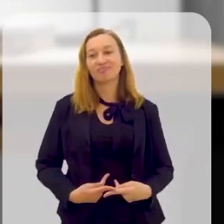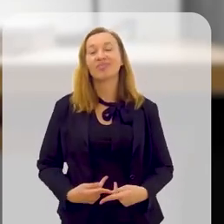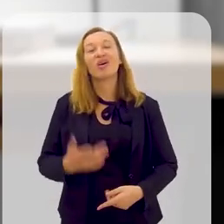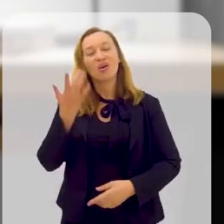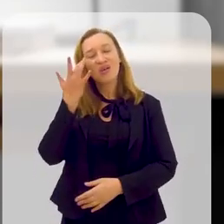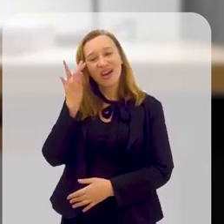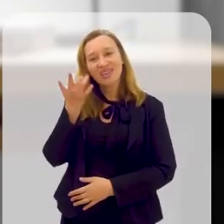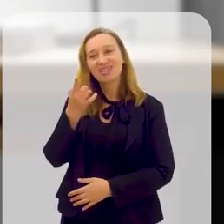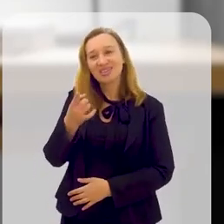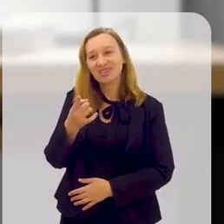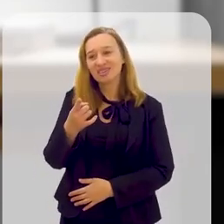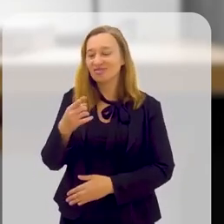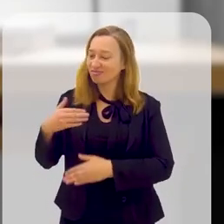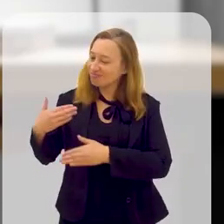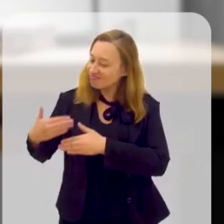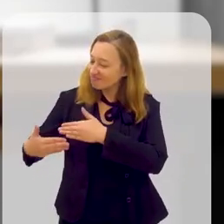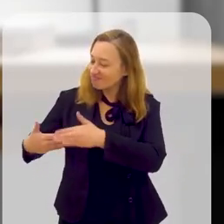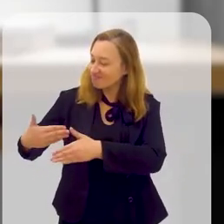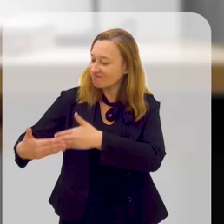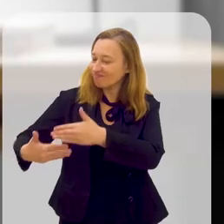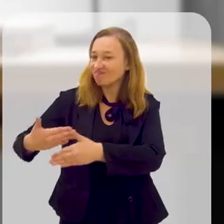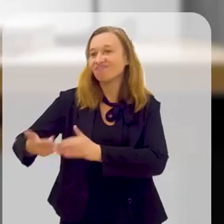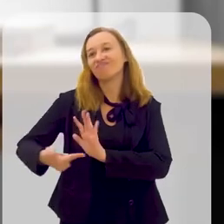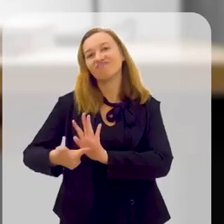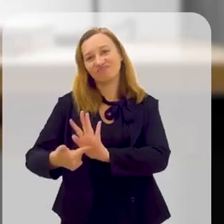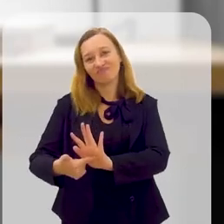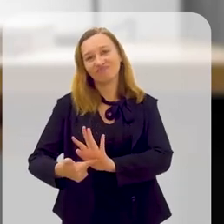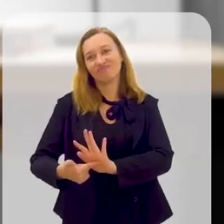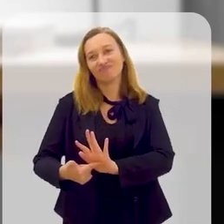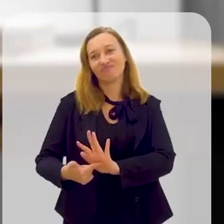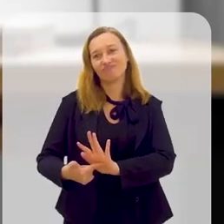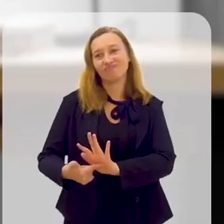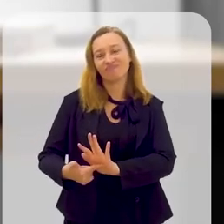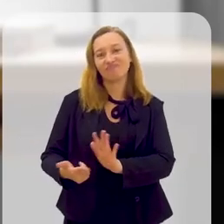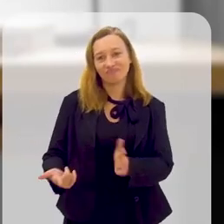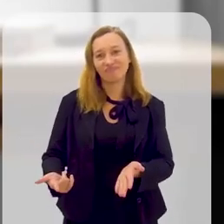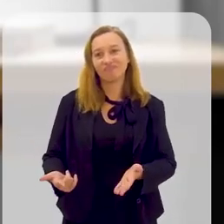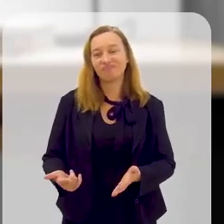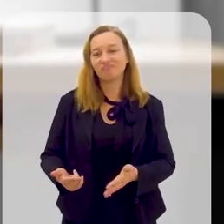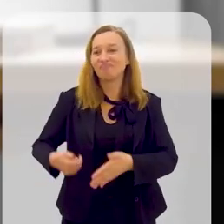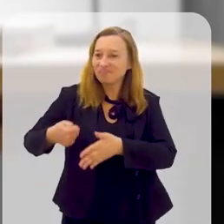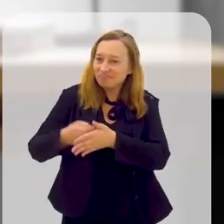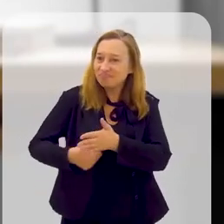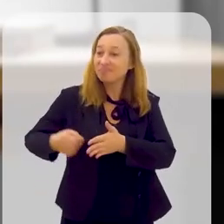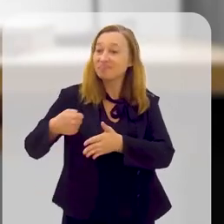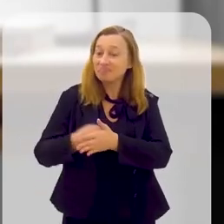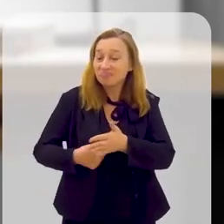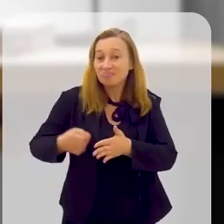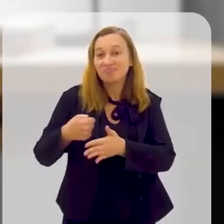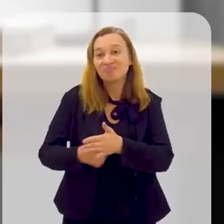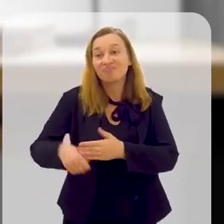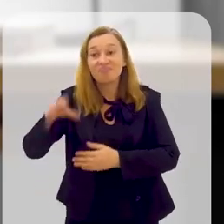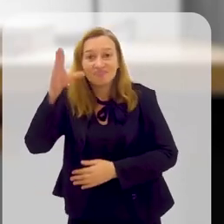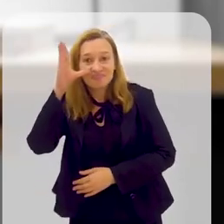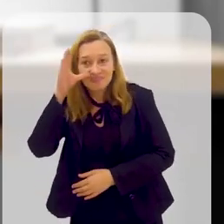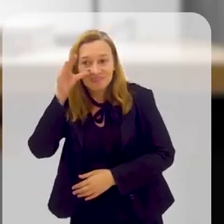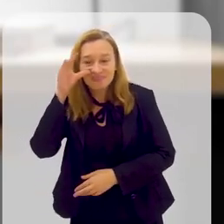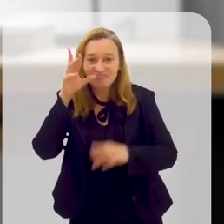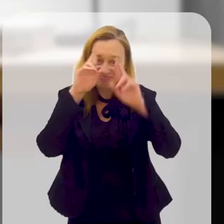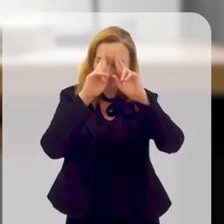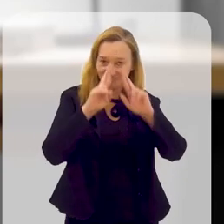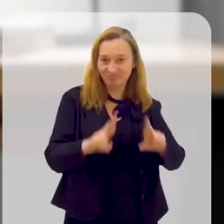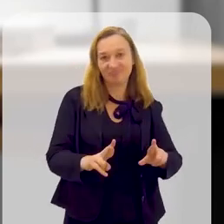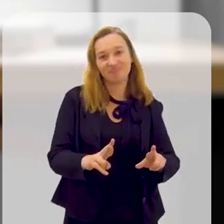humanidade eu acho que a tua trajetória mostra isso mostra uma luta um interesse